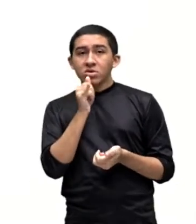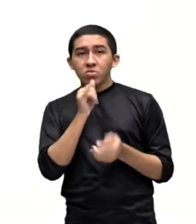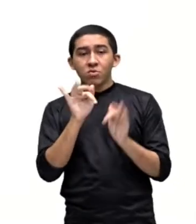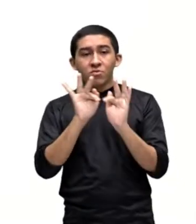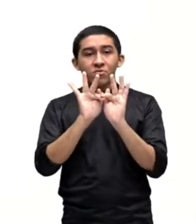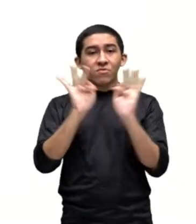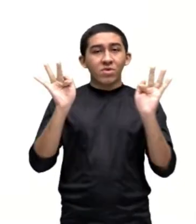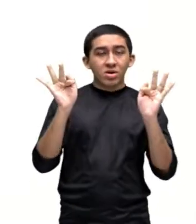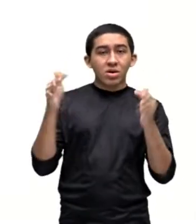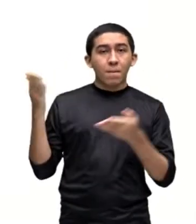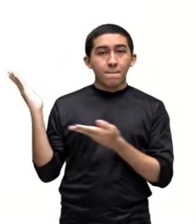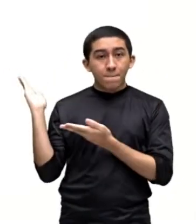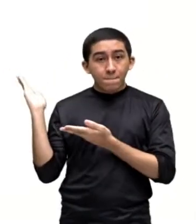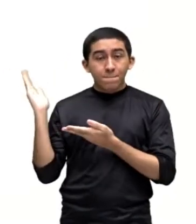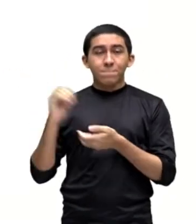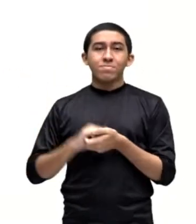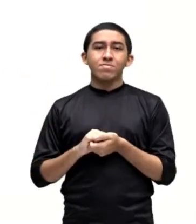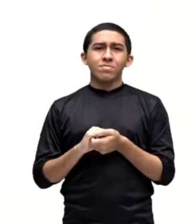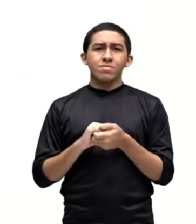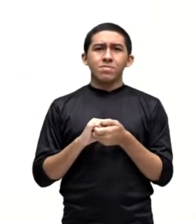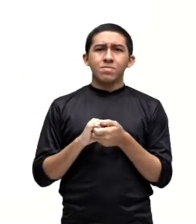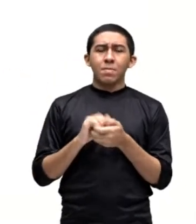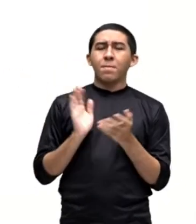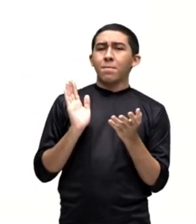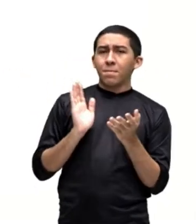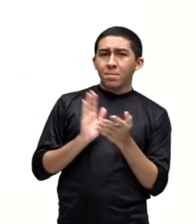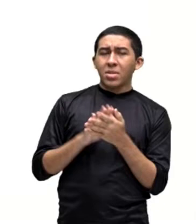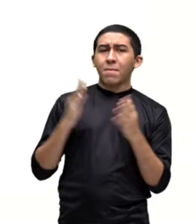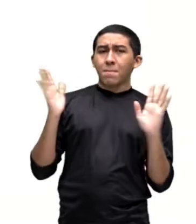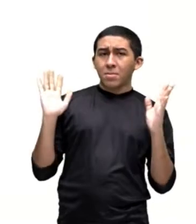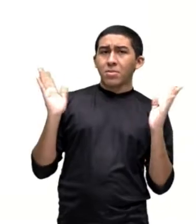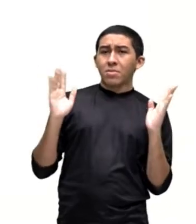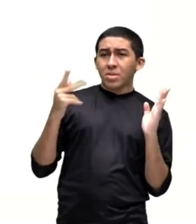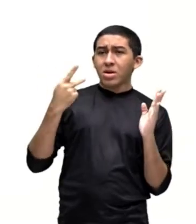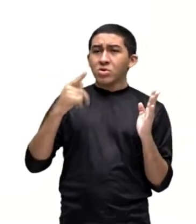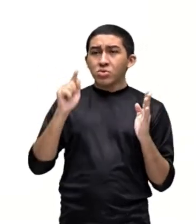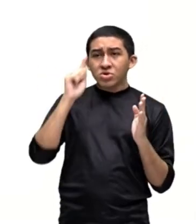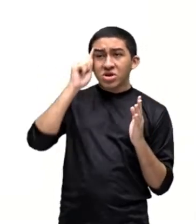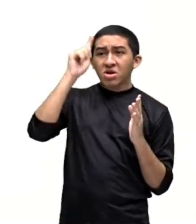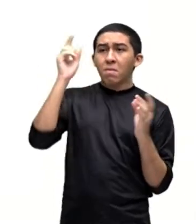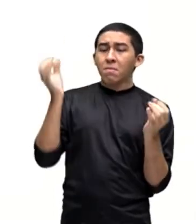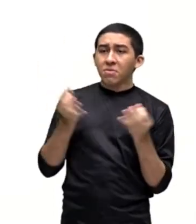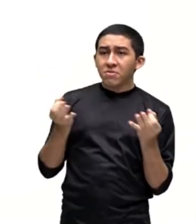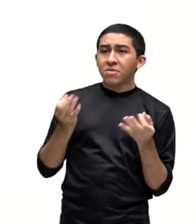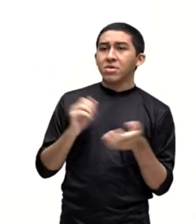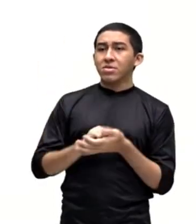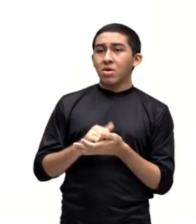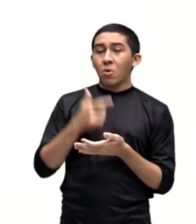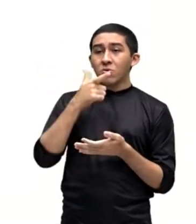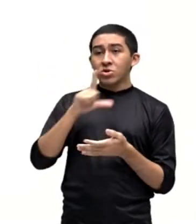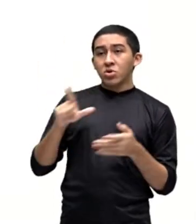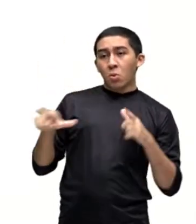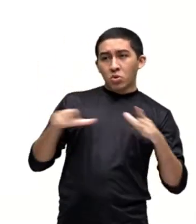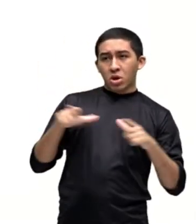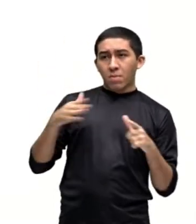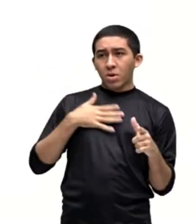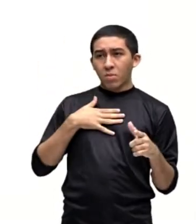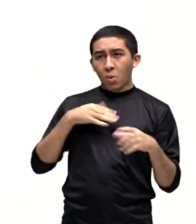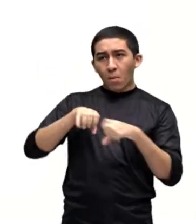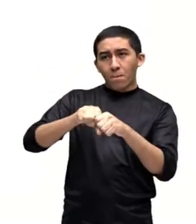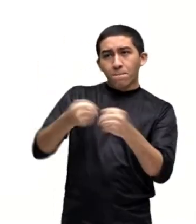Olhem só. Parabéns pela sua grande ideia. Conseguiu arruinar todo o meu